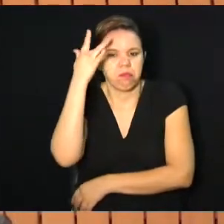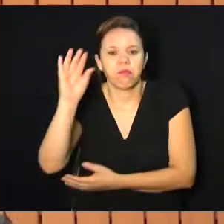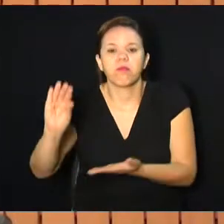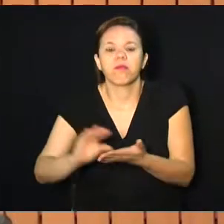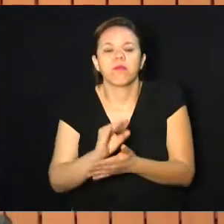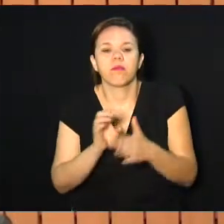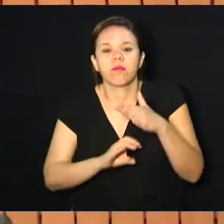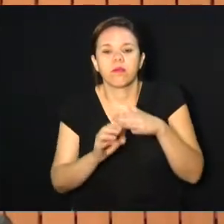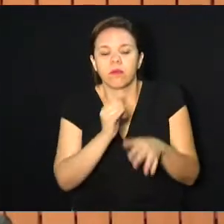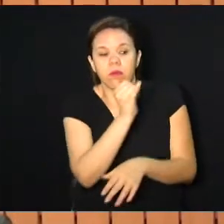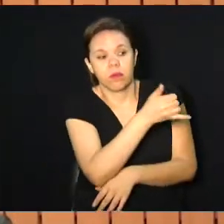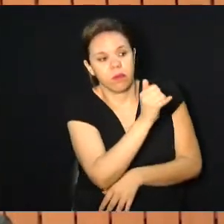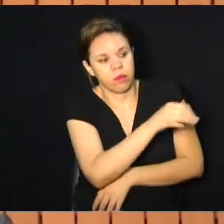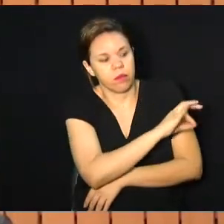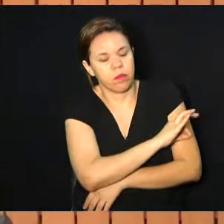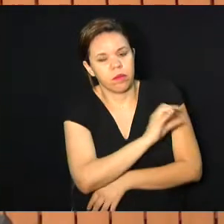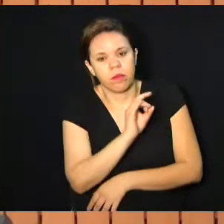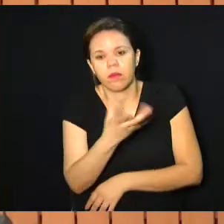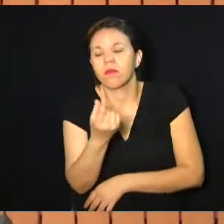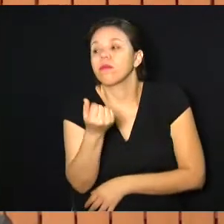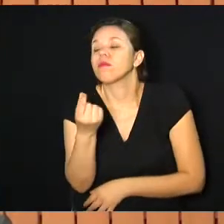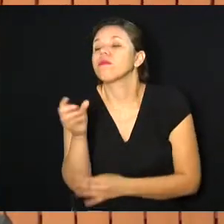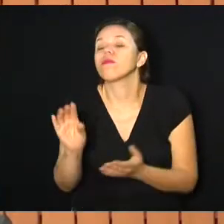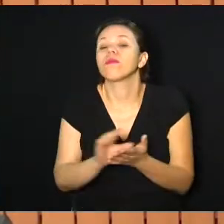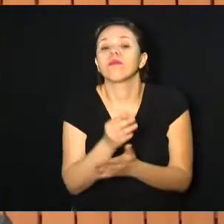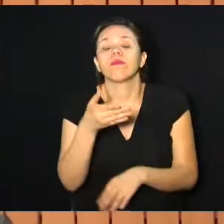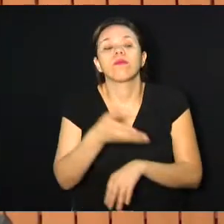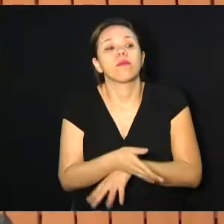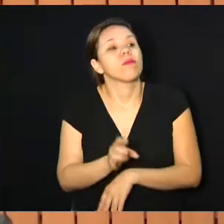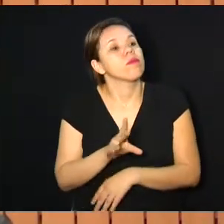empresas avisam a prefeitura quando o dinheiro entrou, e